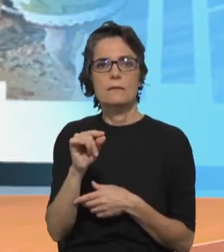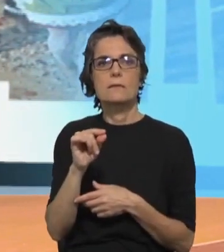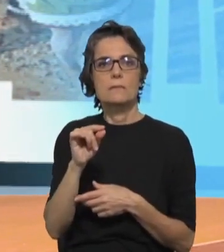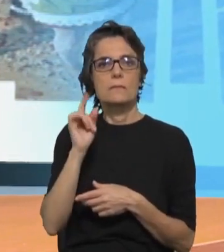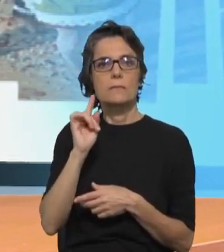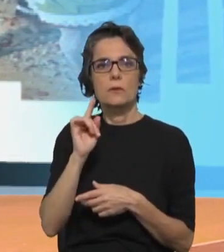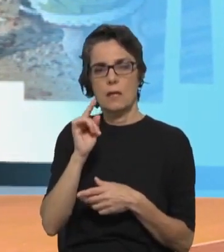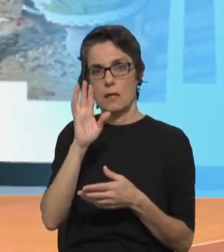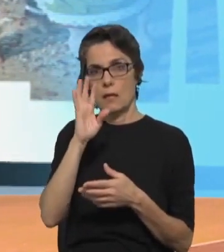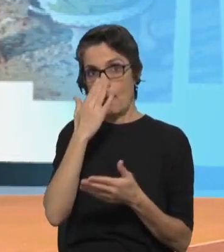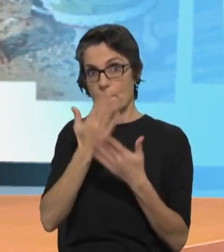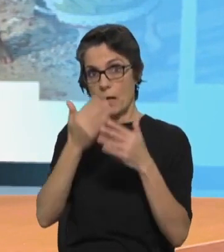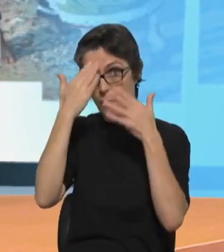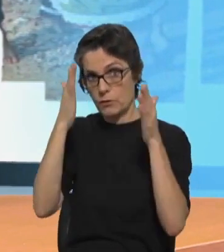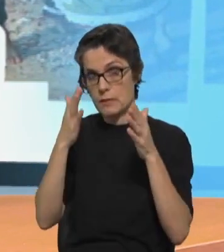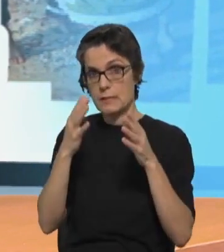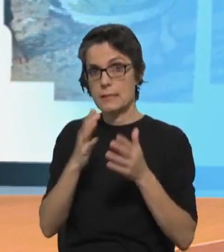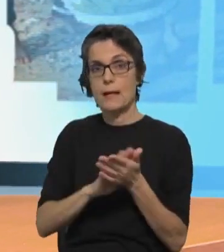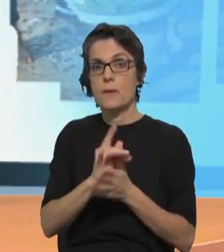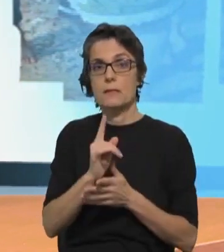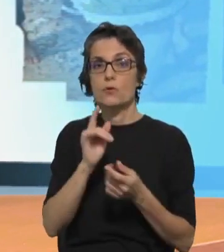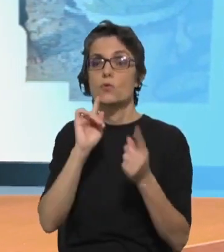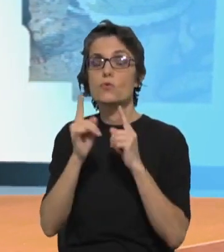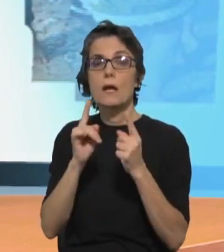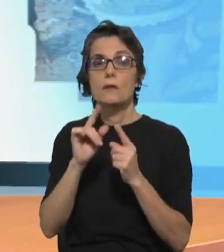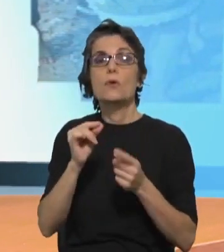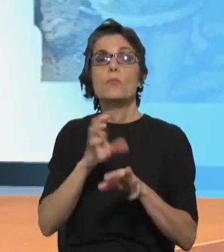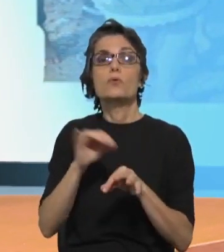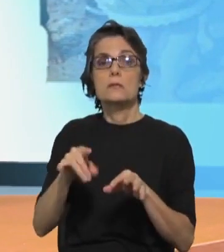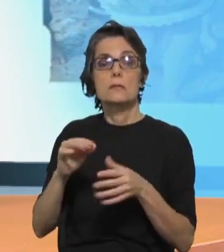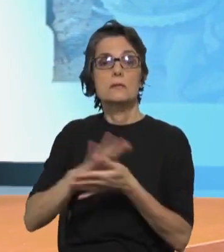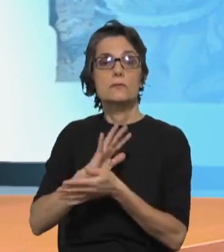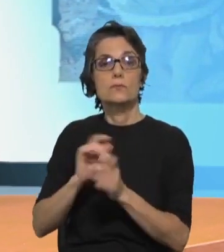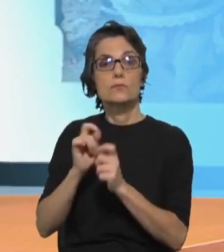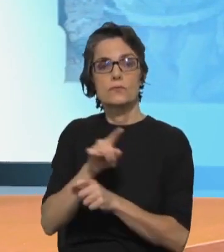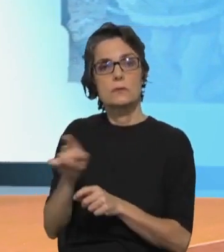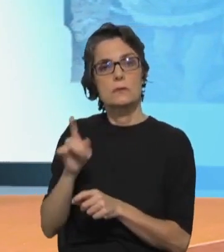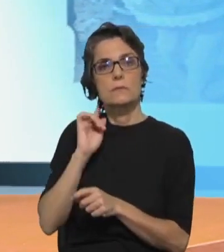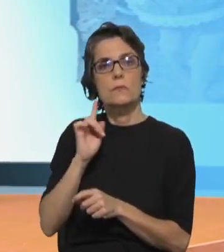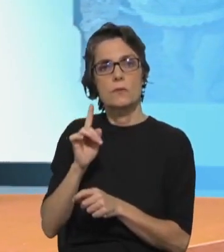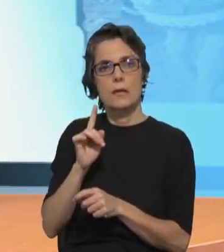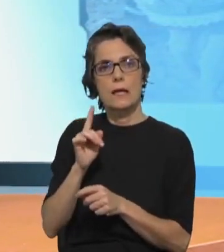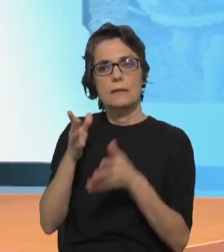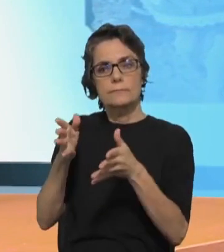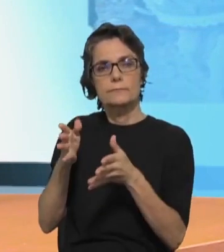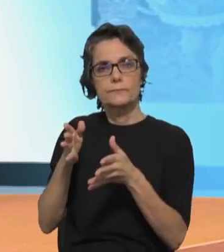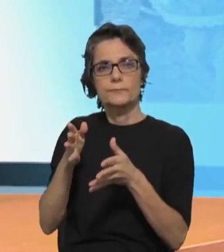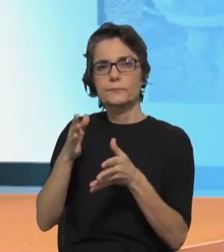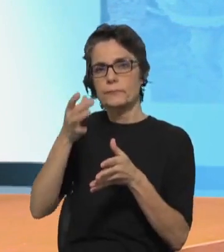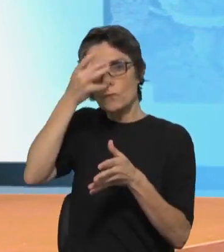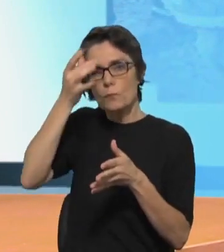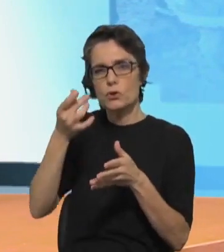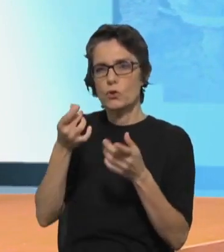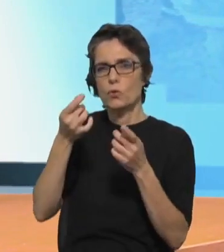diálogo, e por isso o jornalismo tem, de facto, esse papel central de nos confrontar com visões